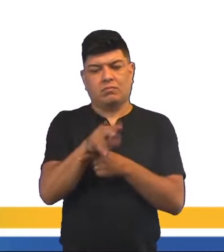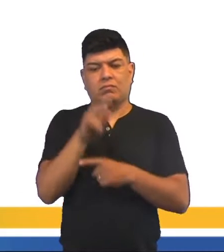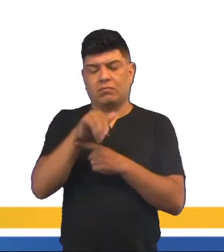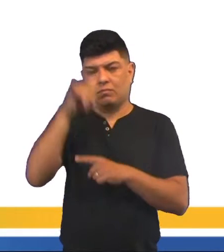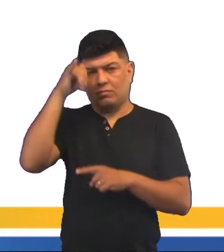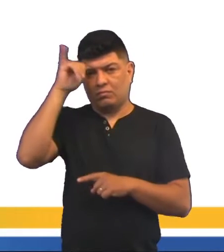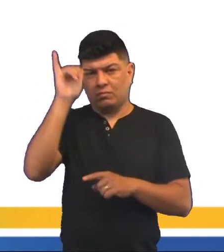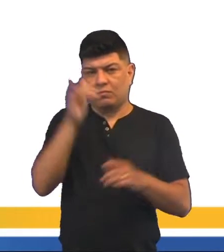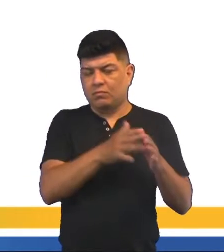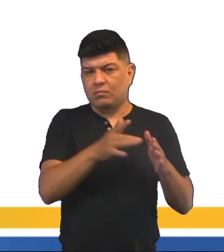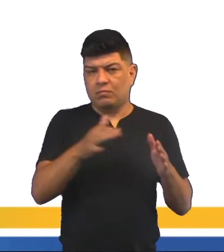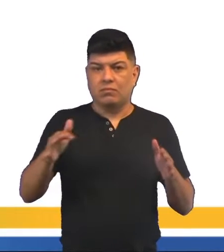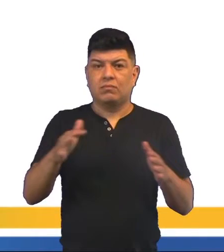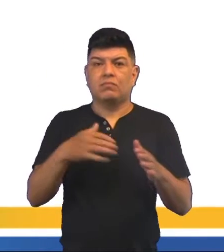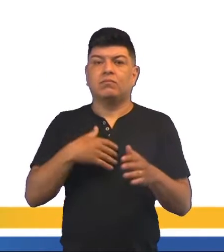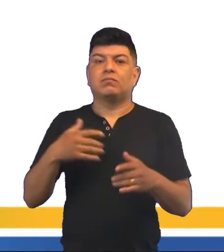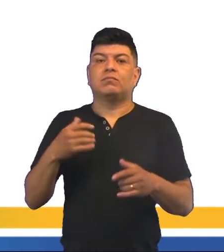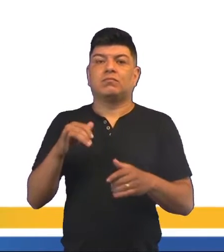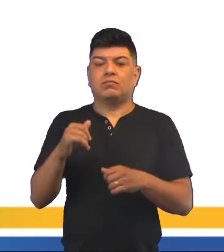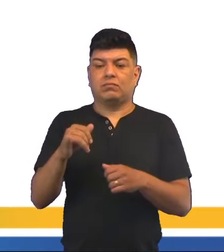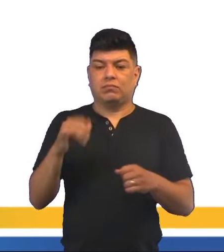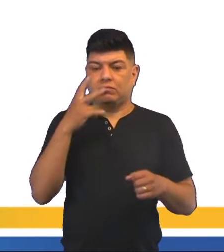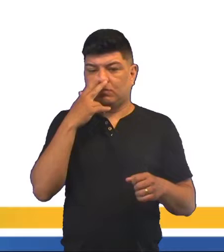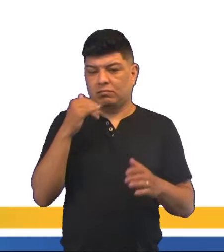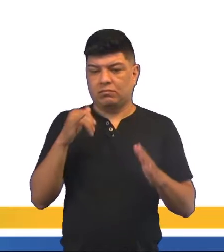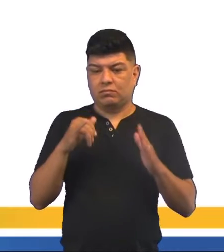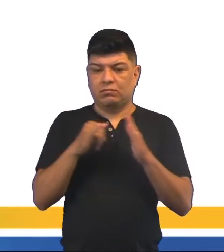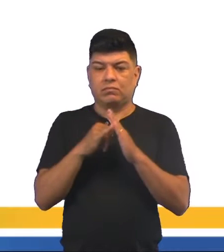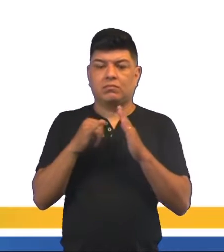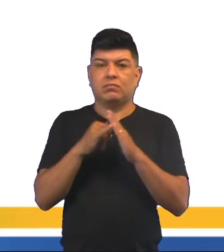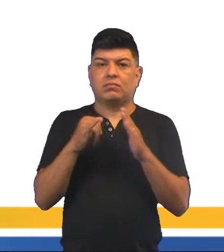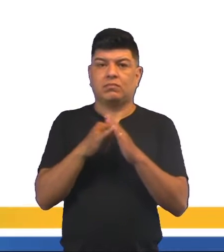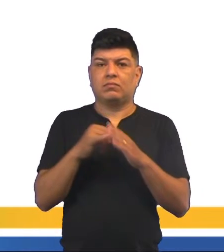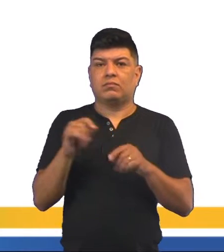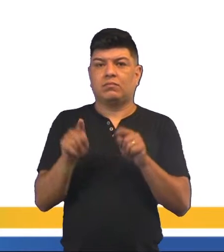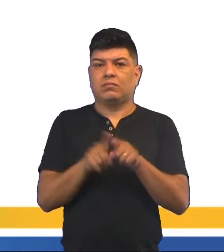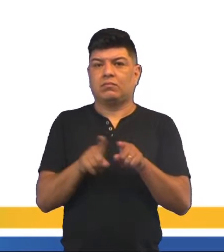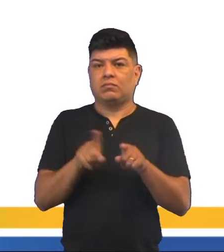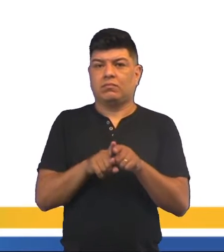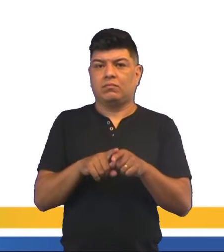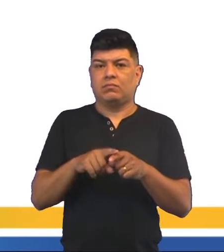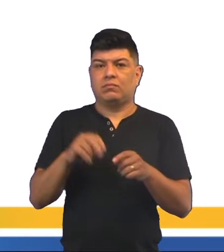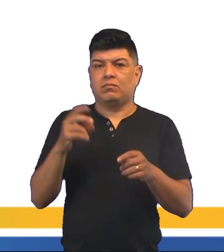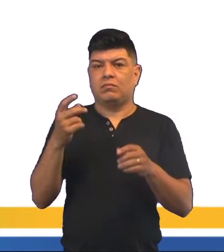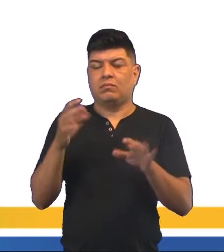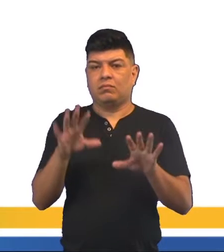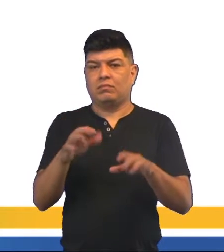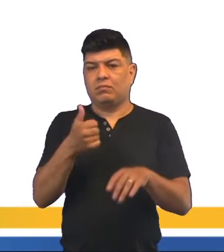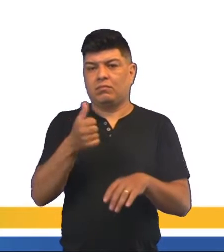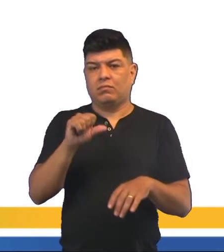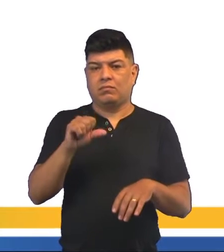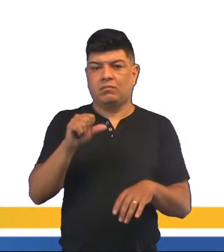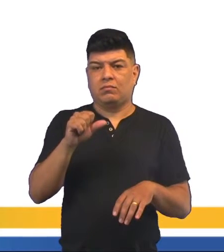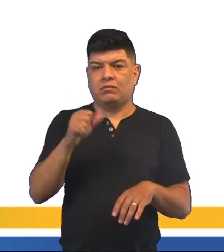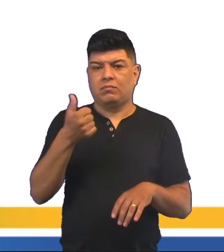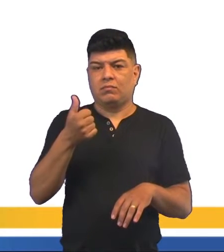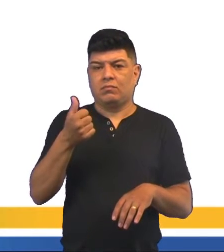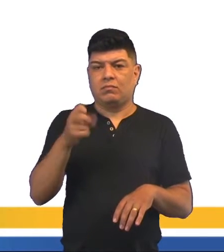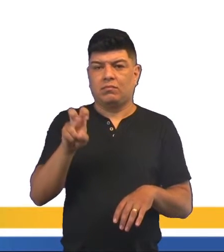É também desse período a institucionalização do Sistema Nacional de Crédito Rural, né, de